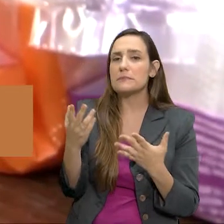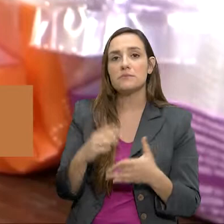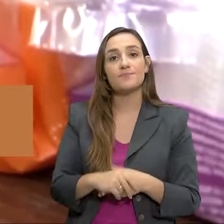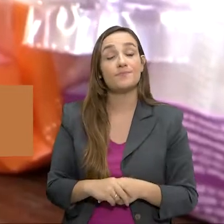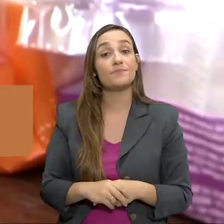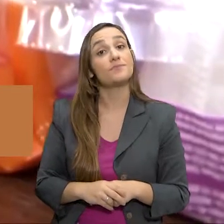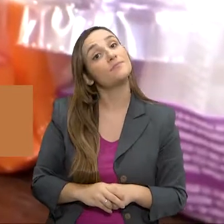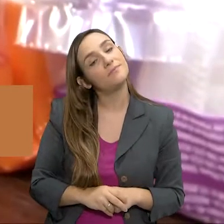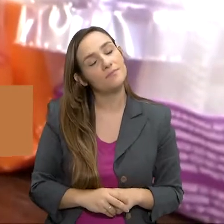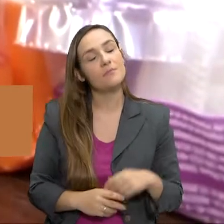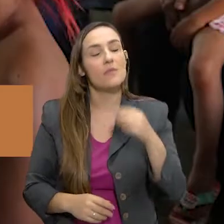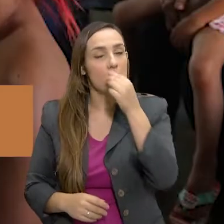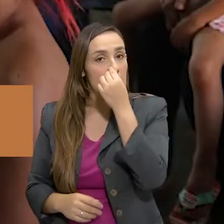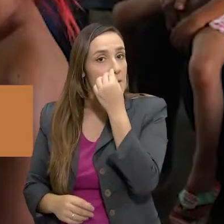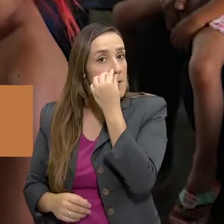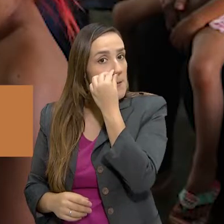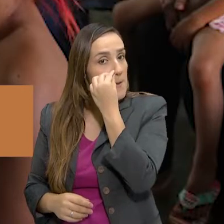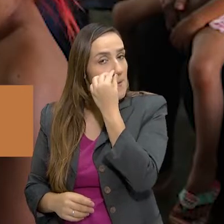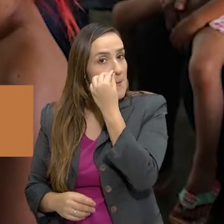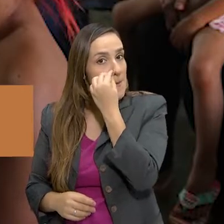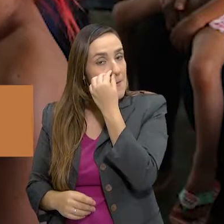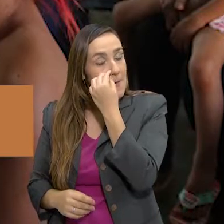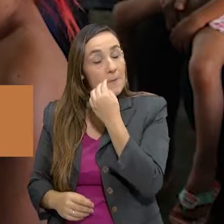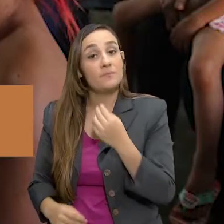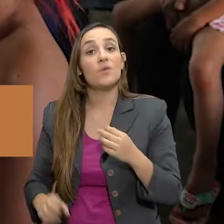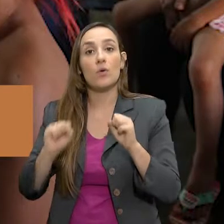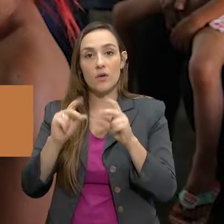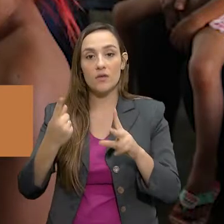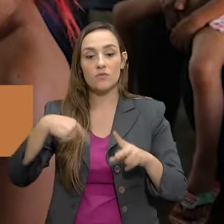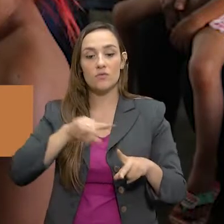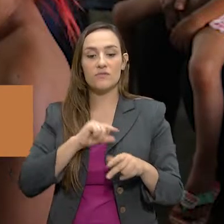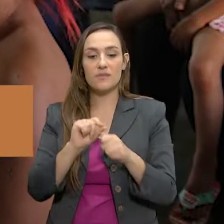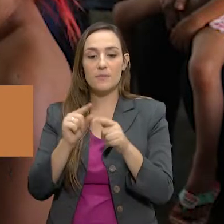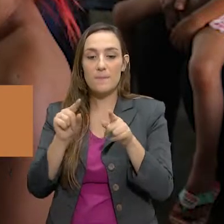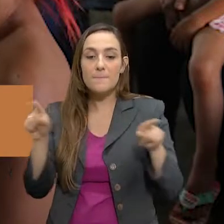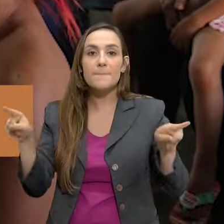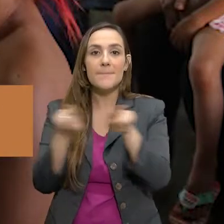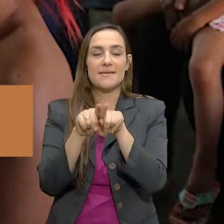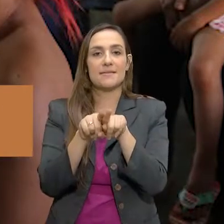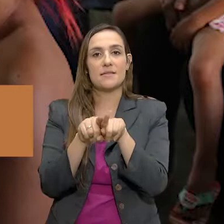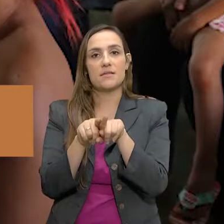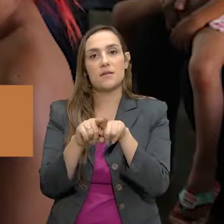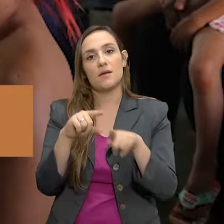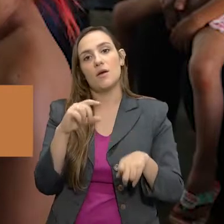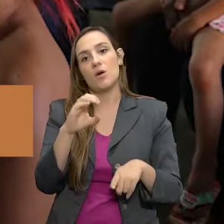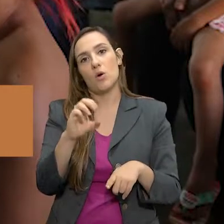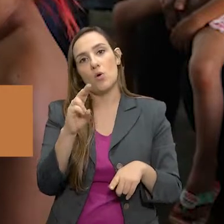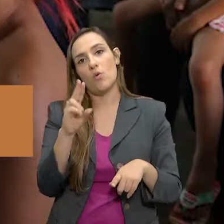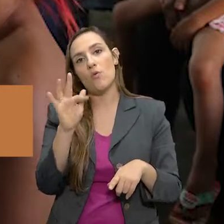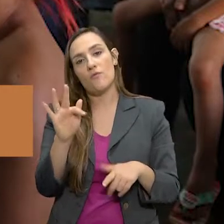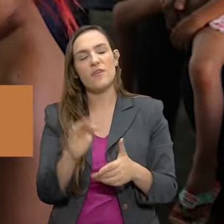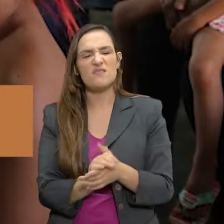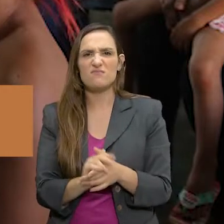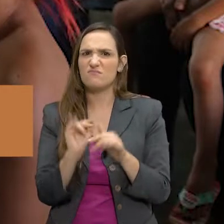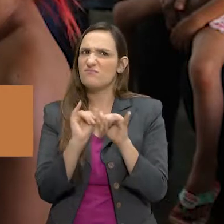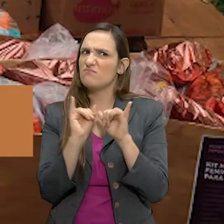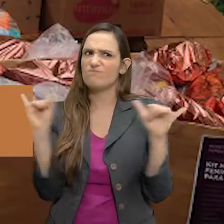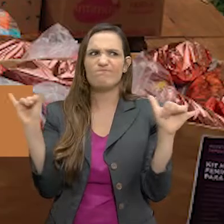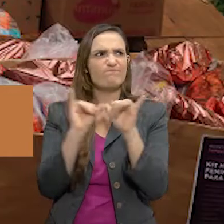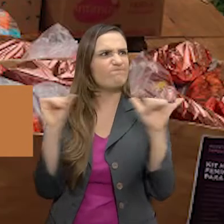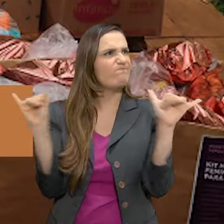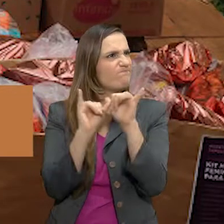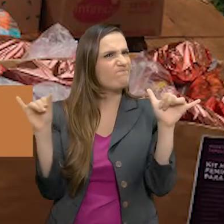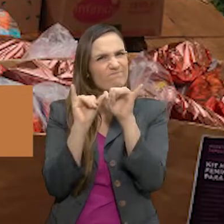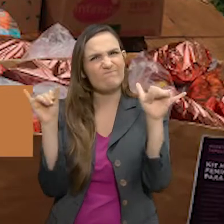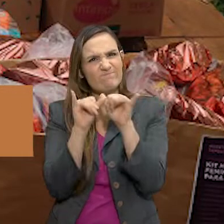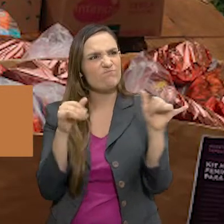teve essa primeira parceria com a CUFA, inclusive, nós fizemos uma campanha grandiosa, né, da Defensoria Pública. Além